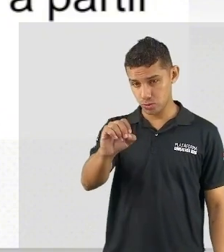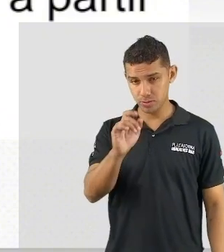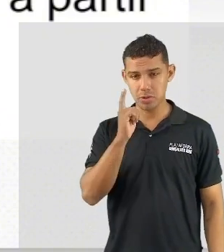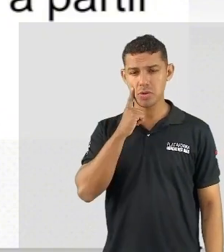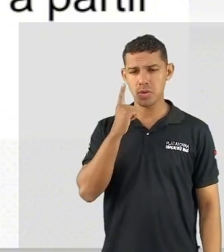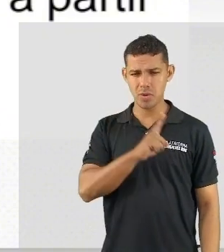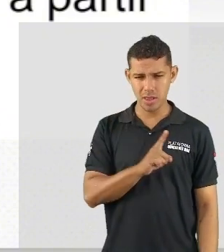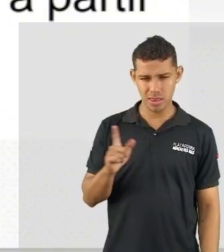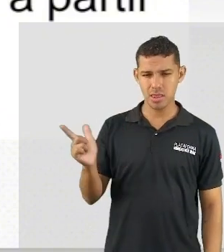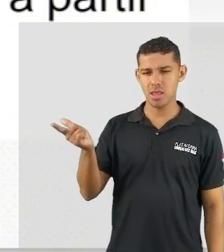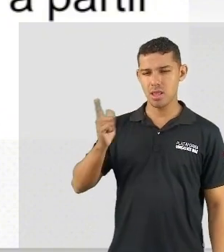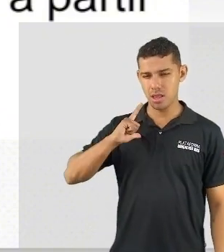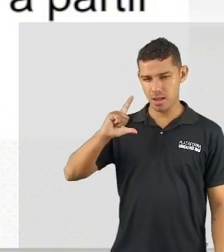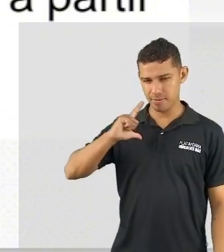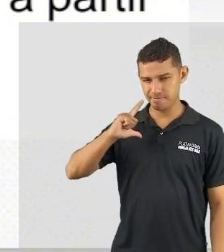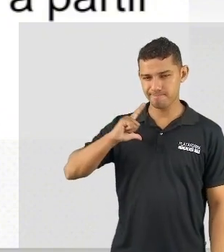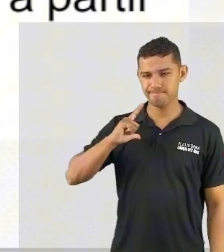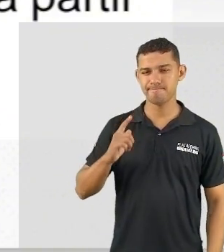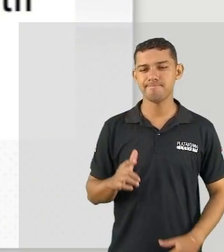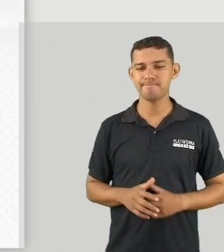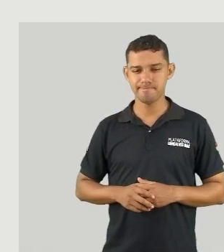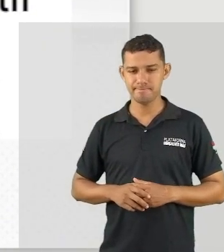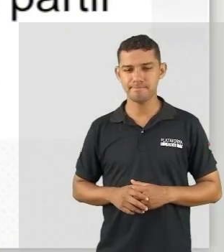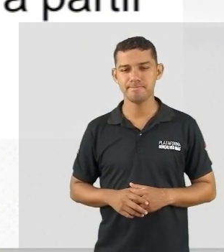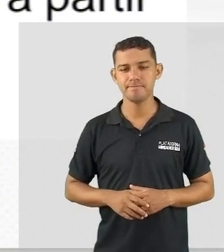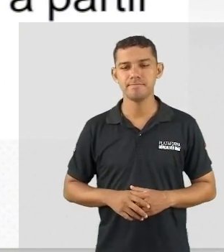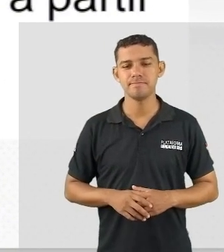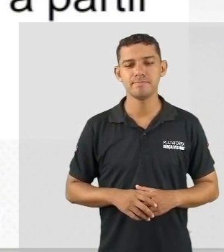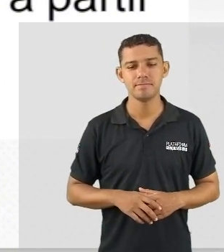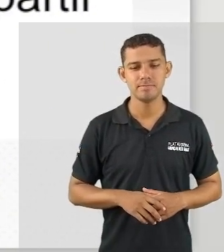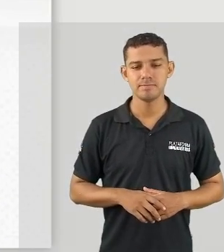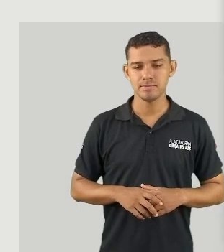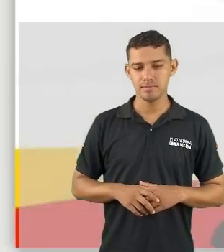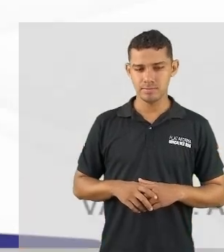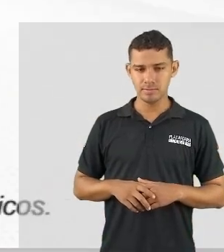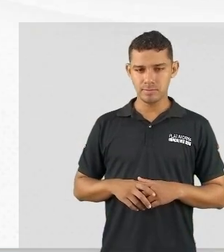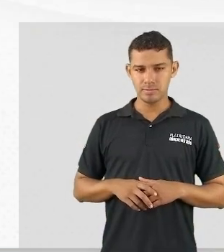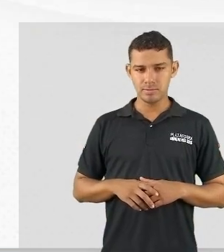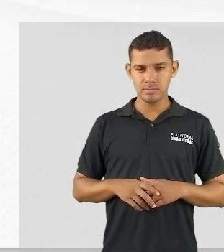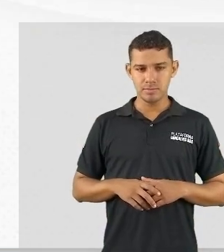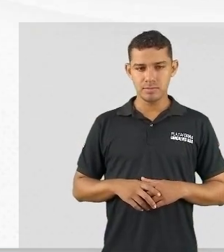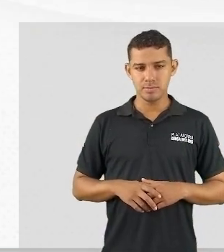de fundição. Vamos mais para frente.